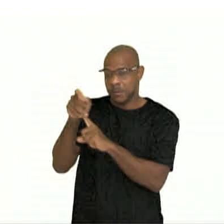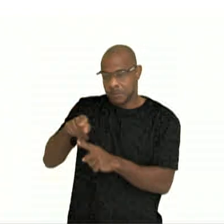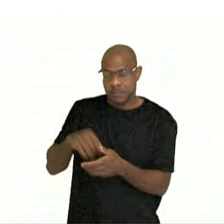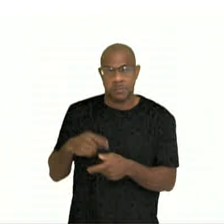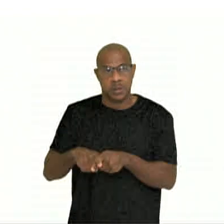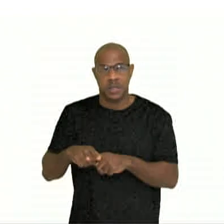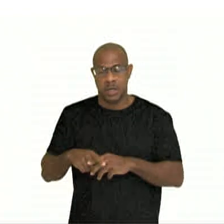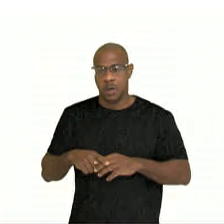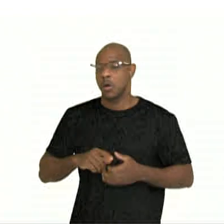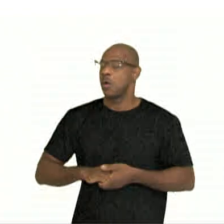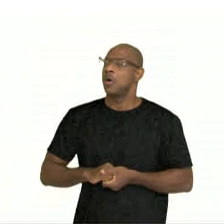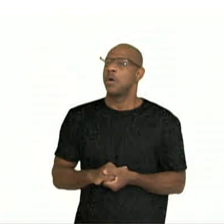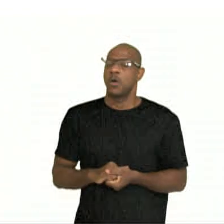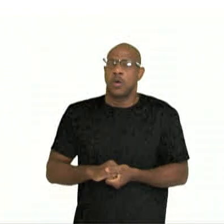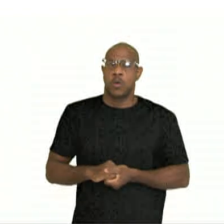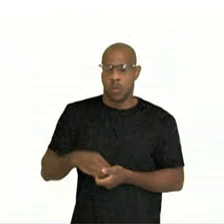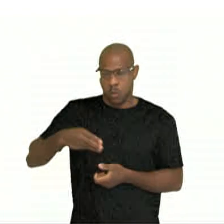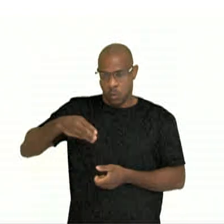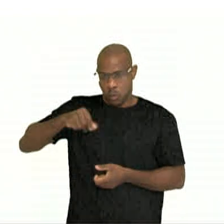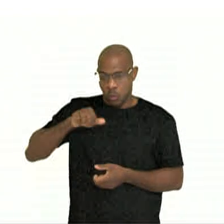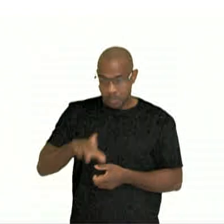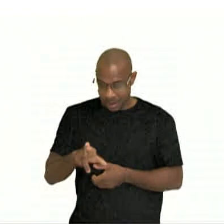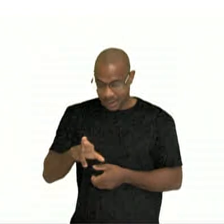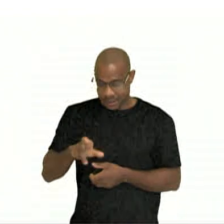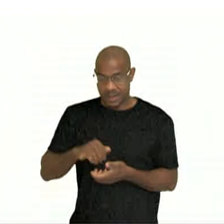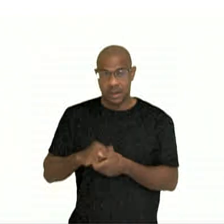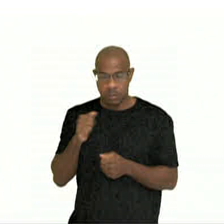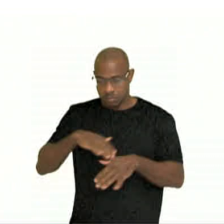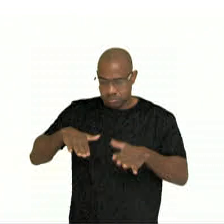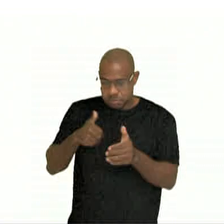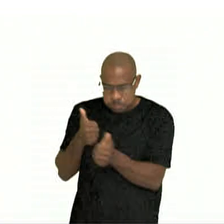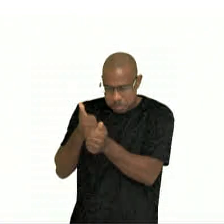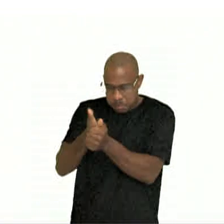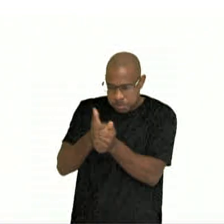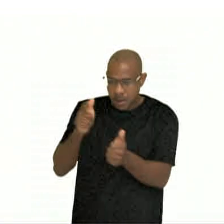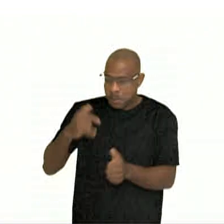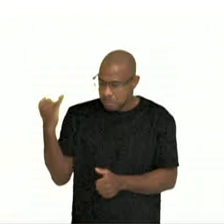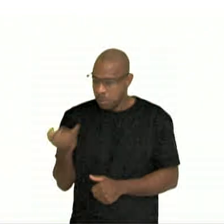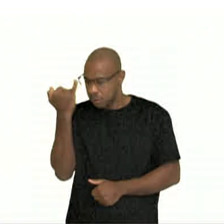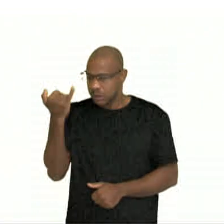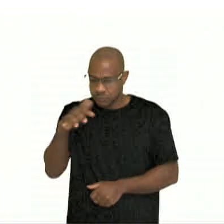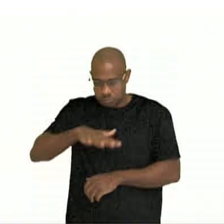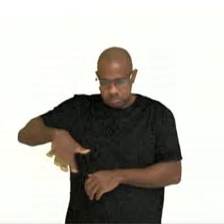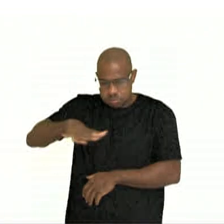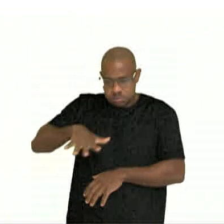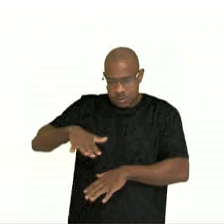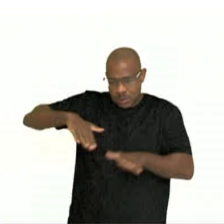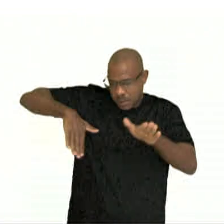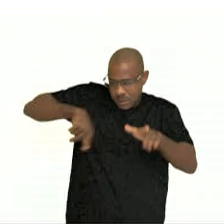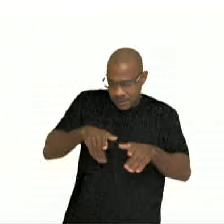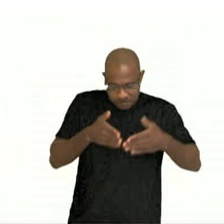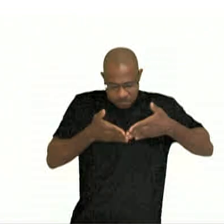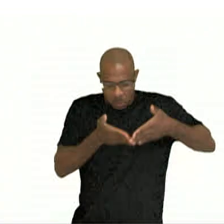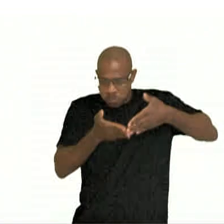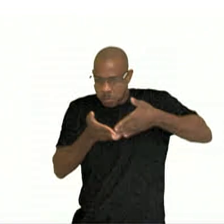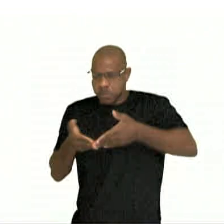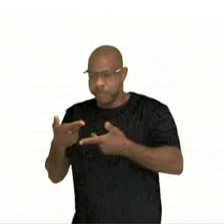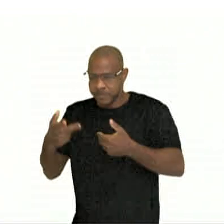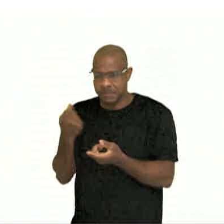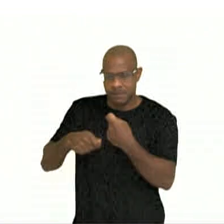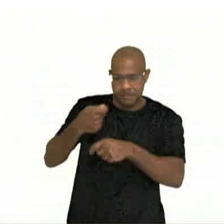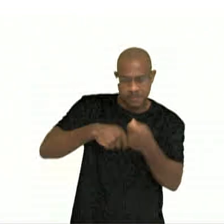ele serviu como um dos mais importantes meios de transporte comercial da época, tendo em vista a sua